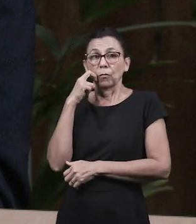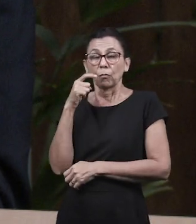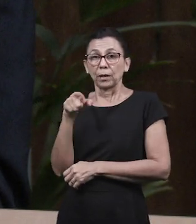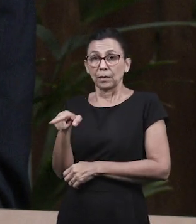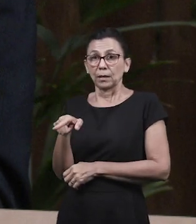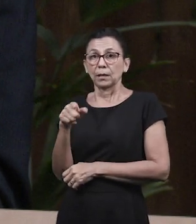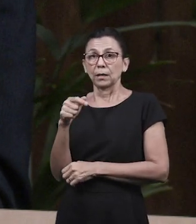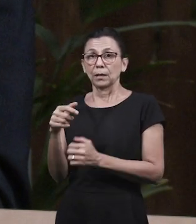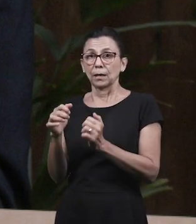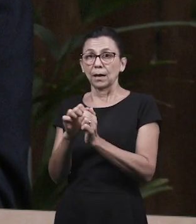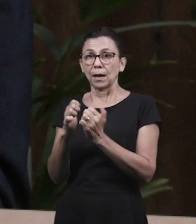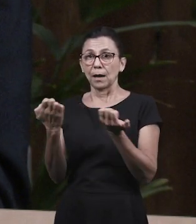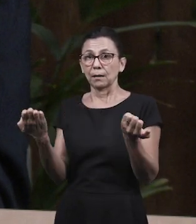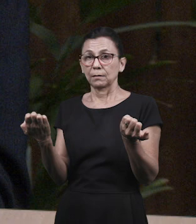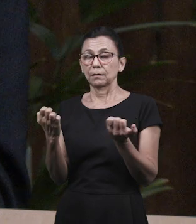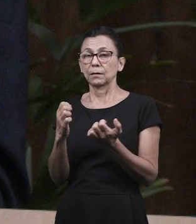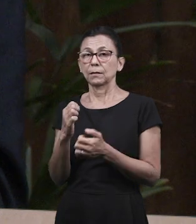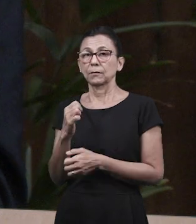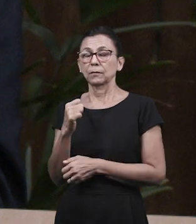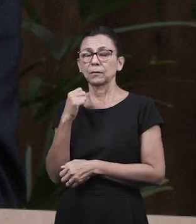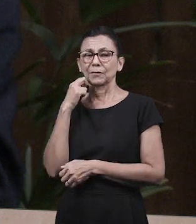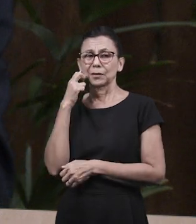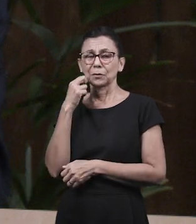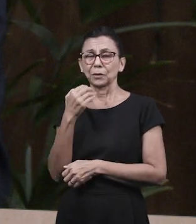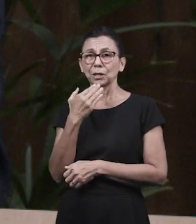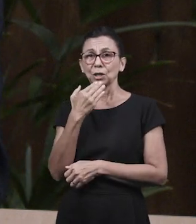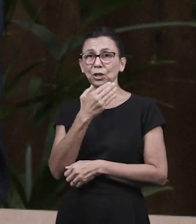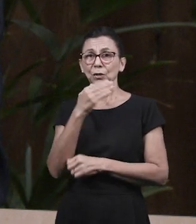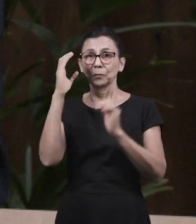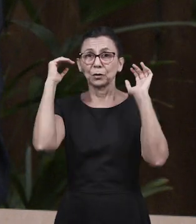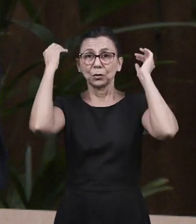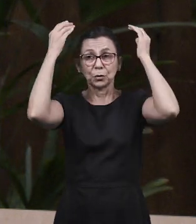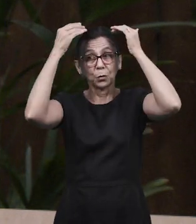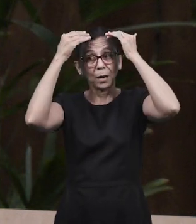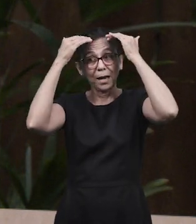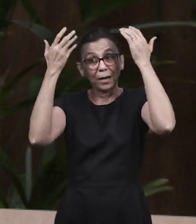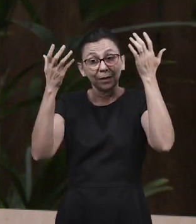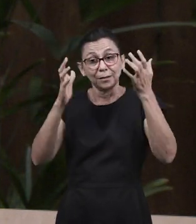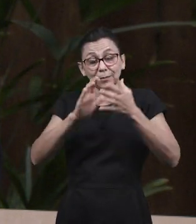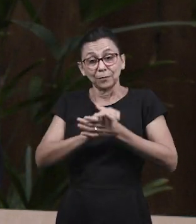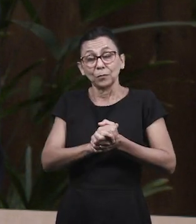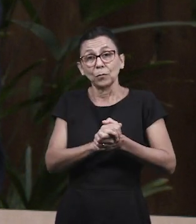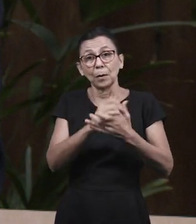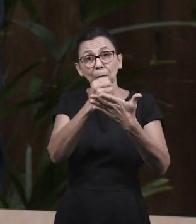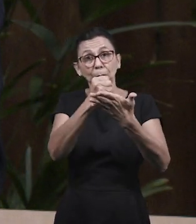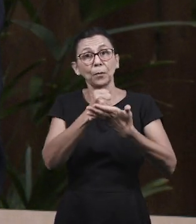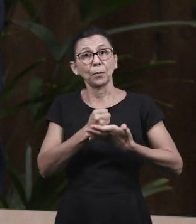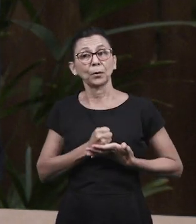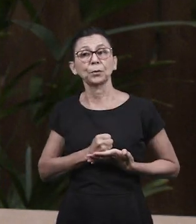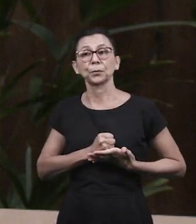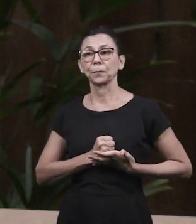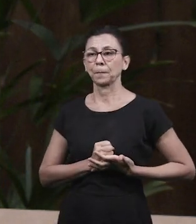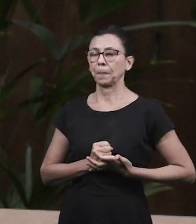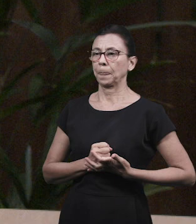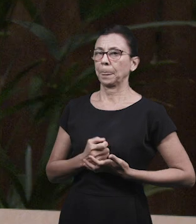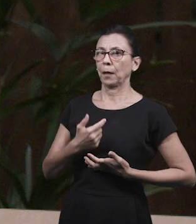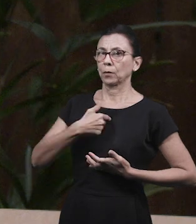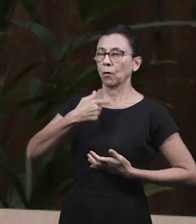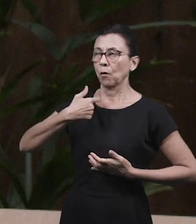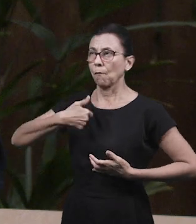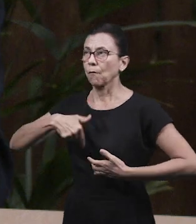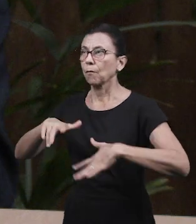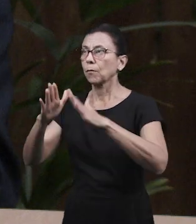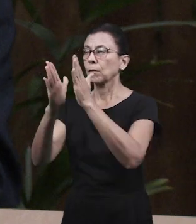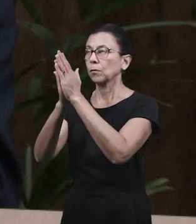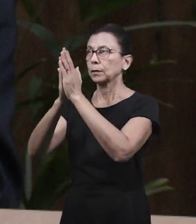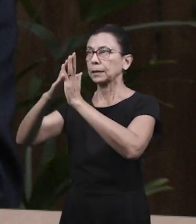rei ali, que havia liberado da Pérsia, que tinha liberado eles. Ele falou, não, eu vou ao Senhor.